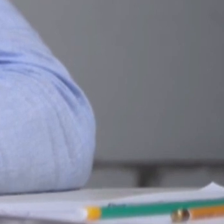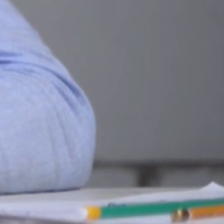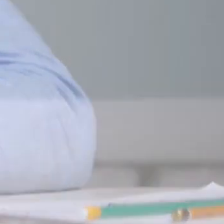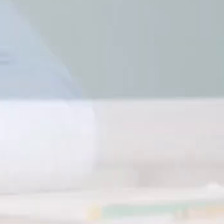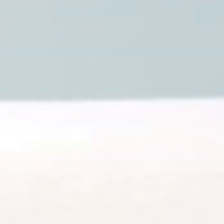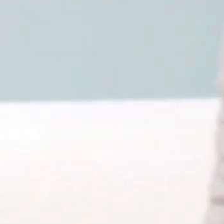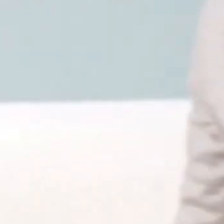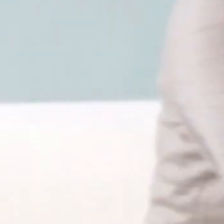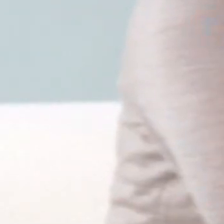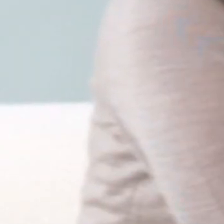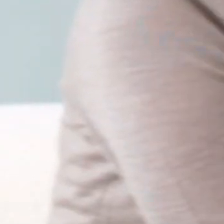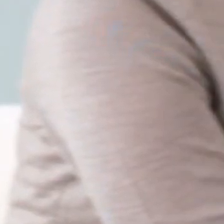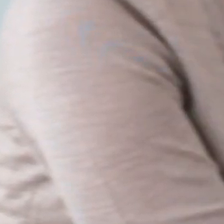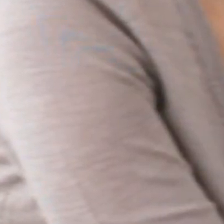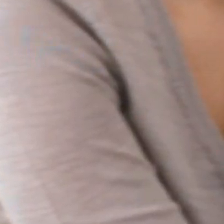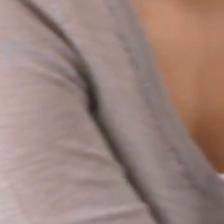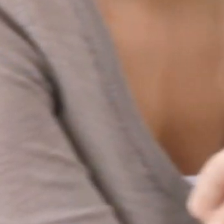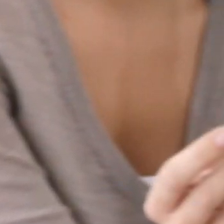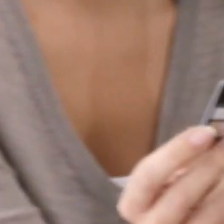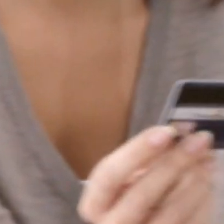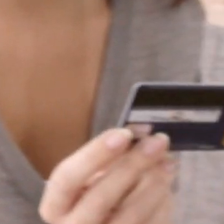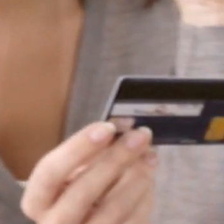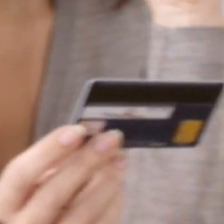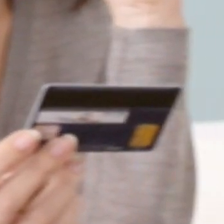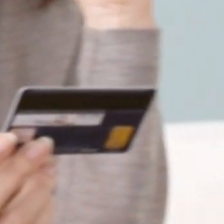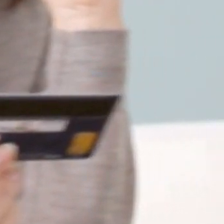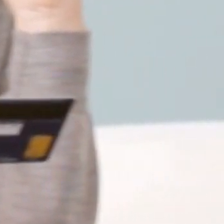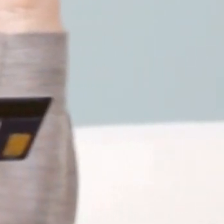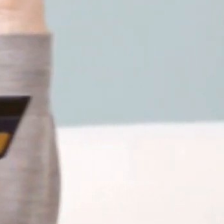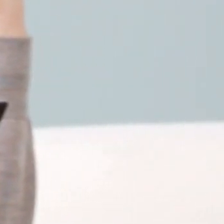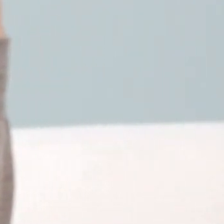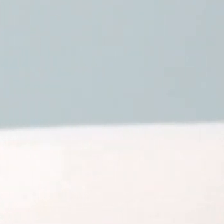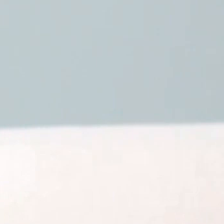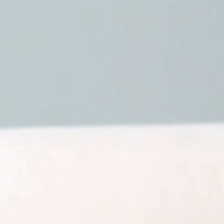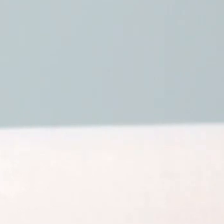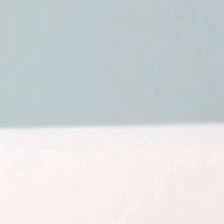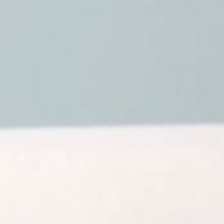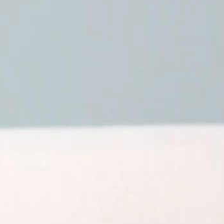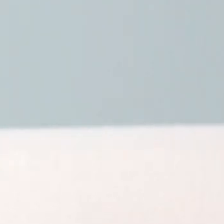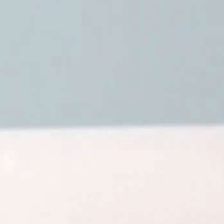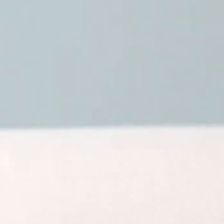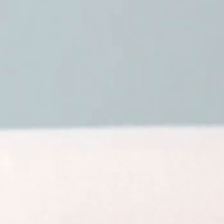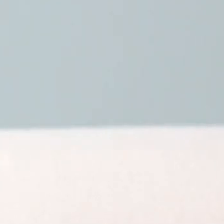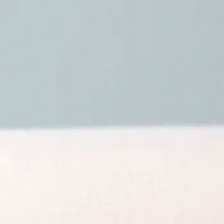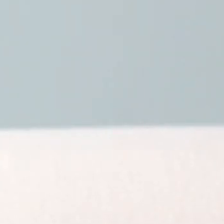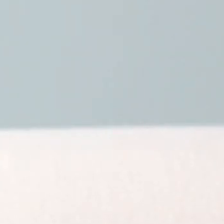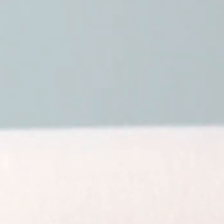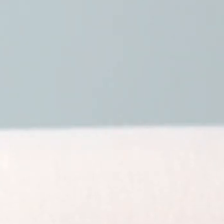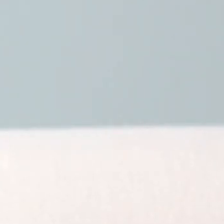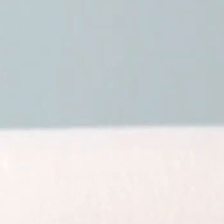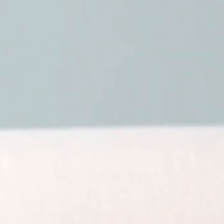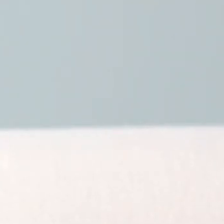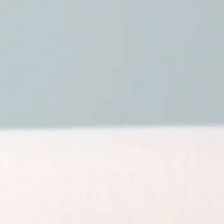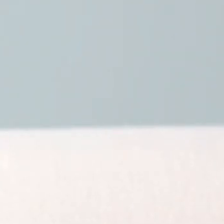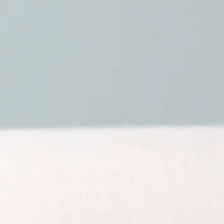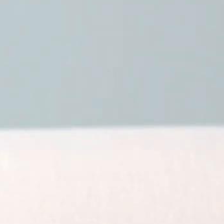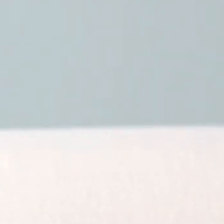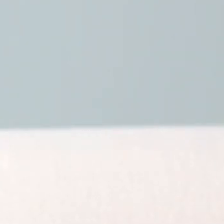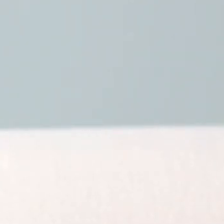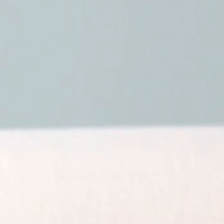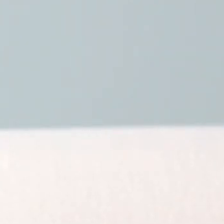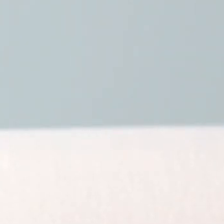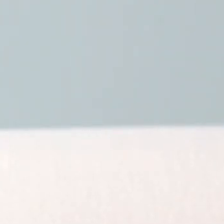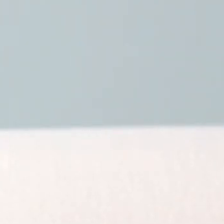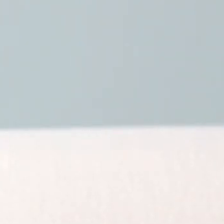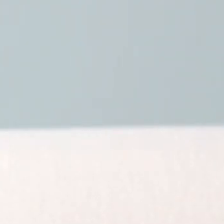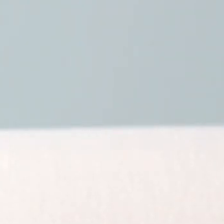É uma forma mais rápida, porque aquilo vai estar já vinculado com o financeiro do próprio plano.